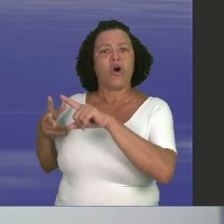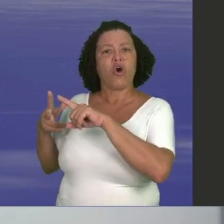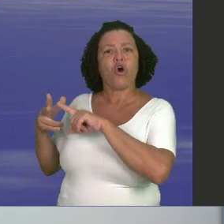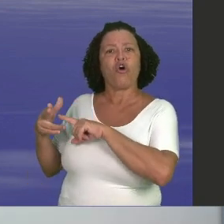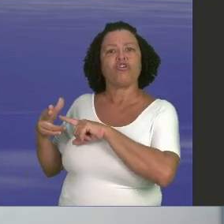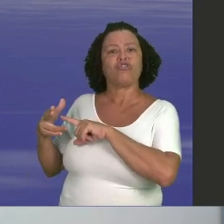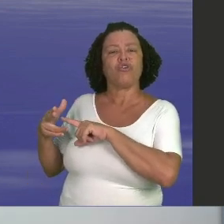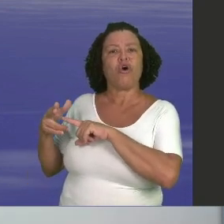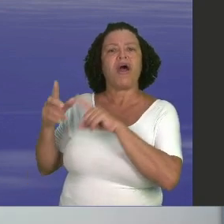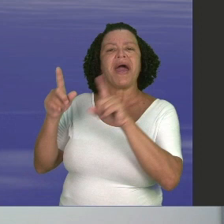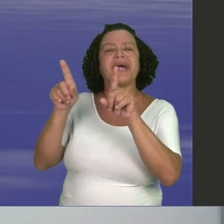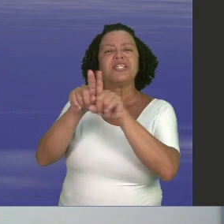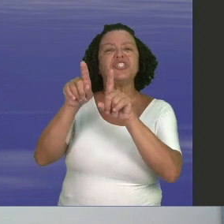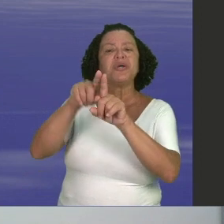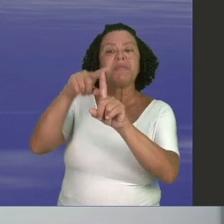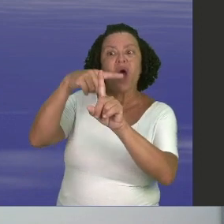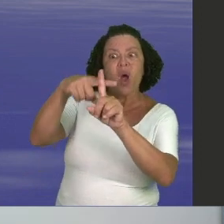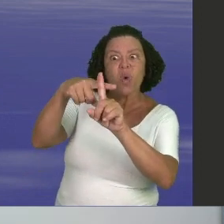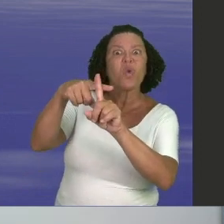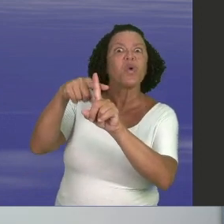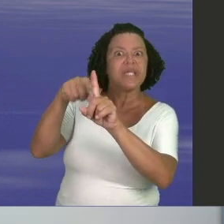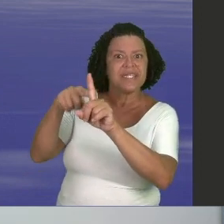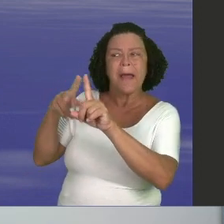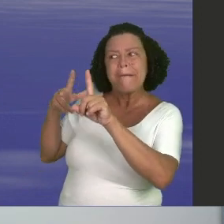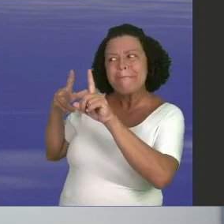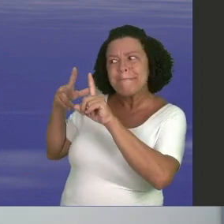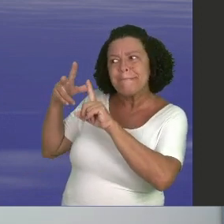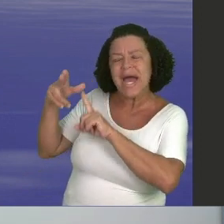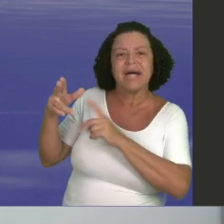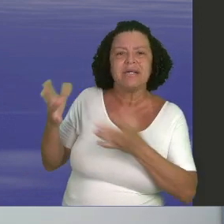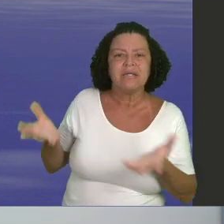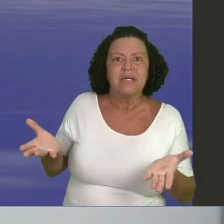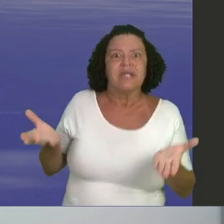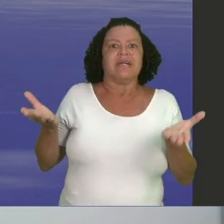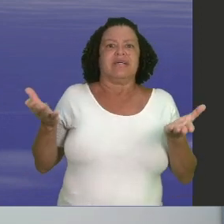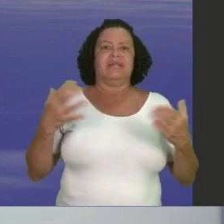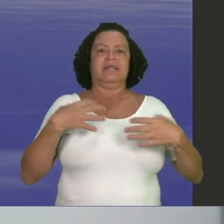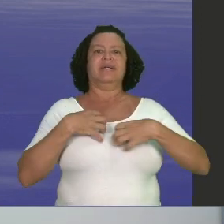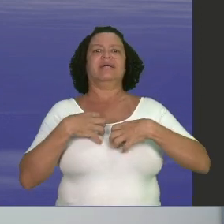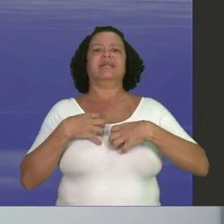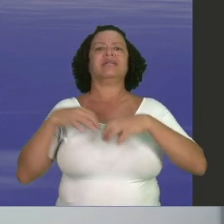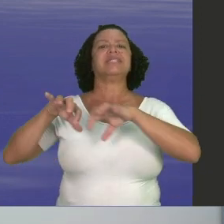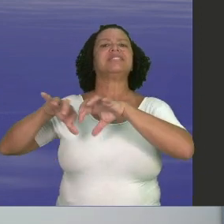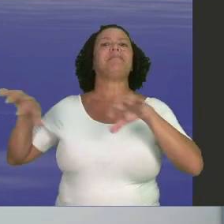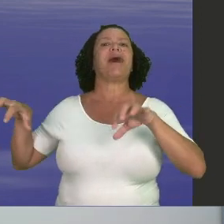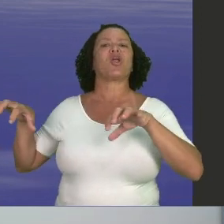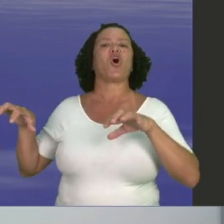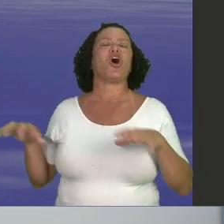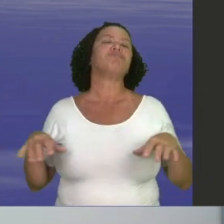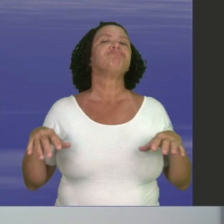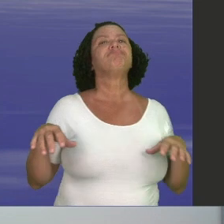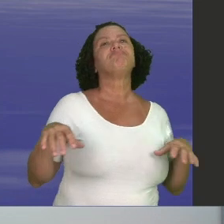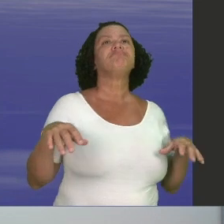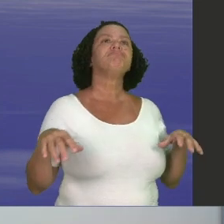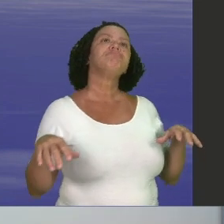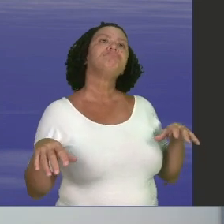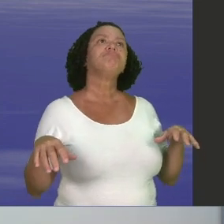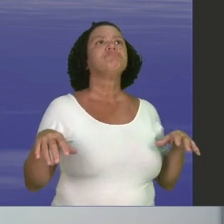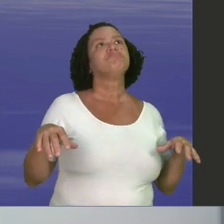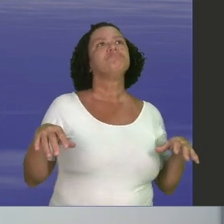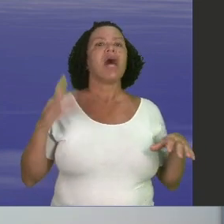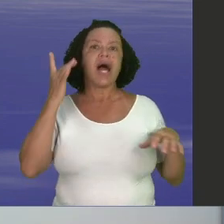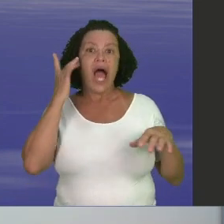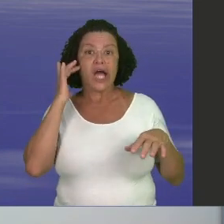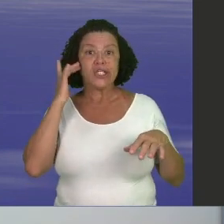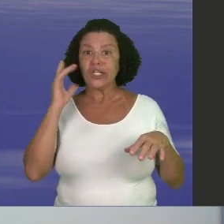que ele achava que era pesada demais, grande demais, com essa separação. E carregou a sua cruz, achando